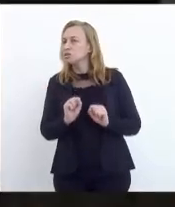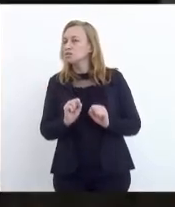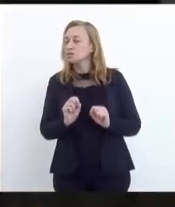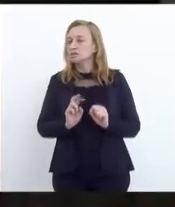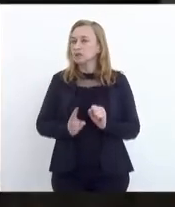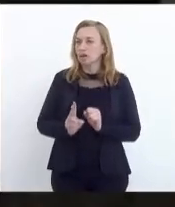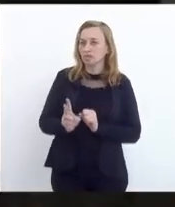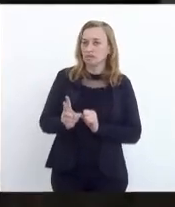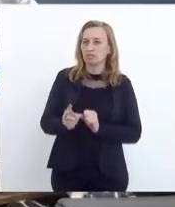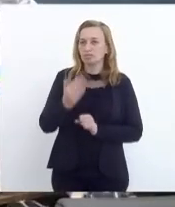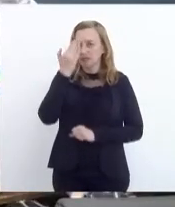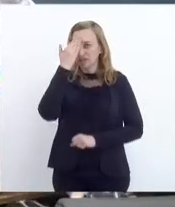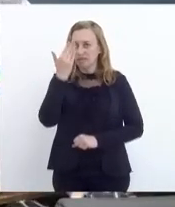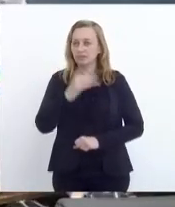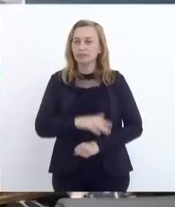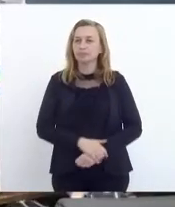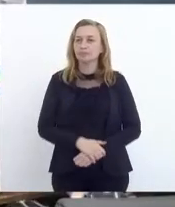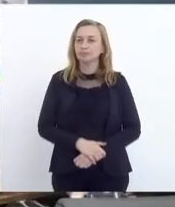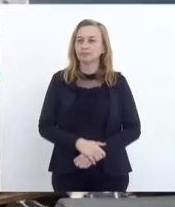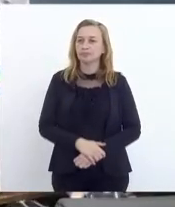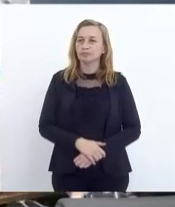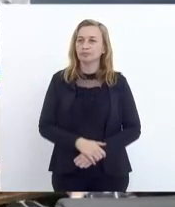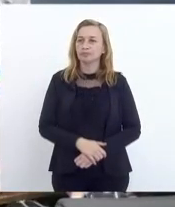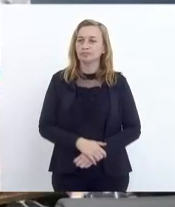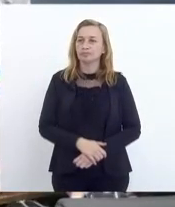Sempre. Obrigado.